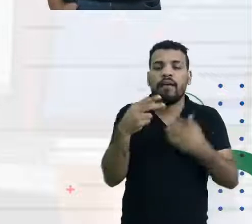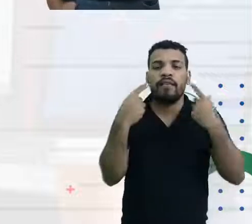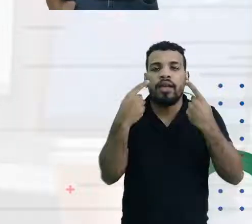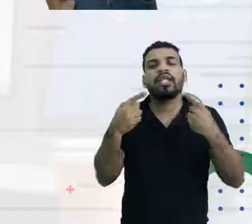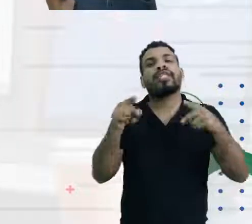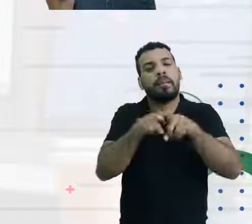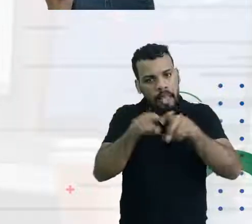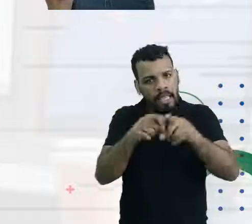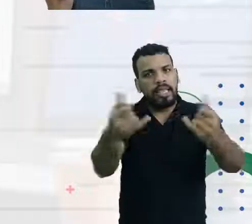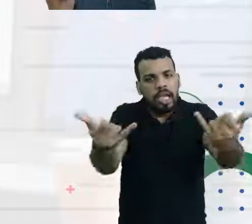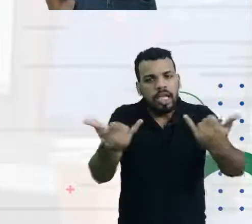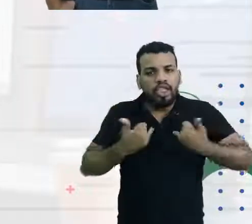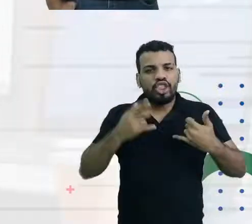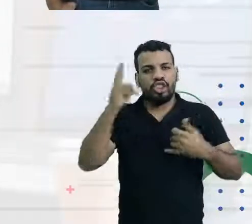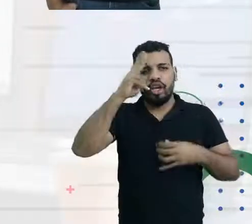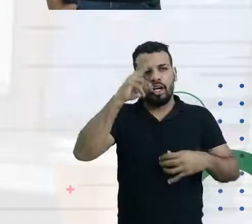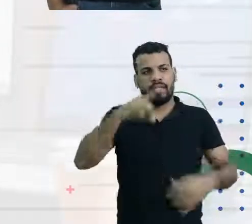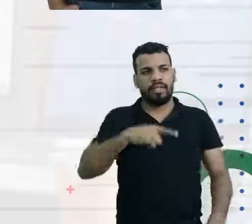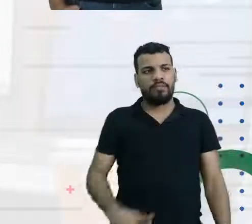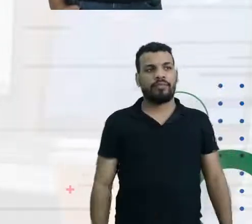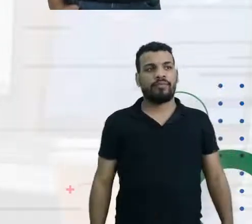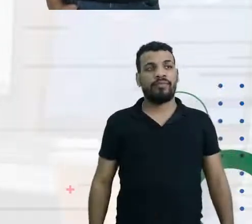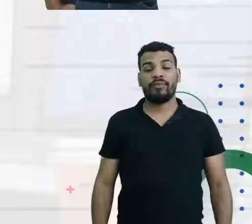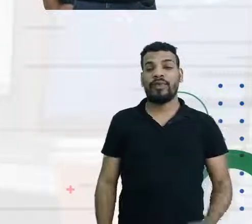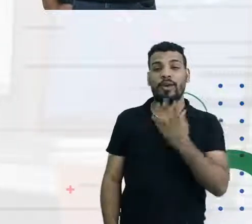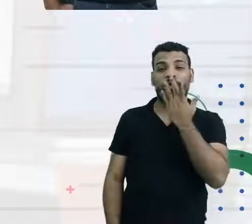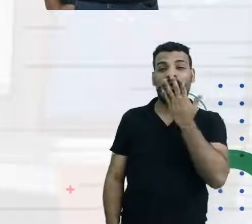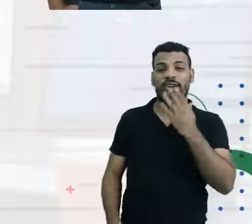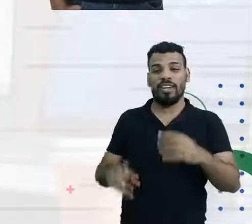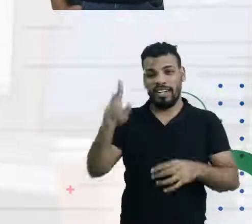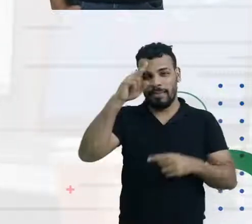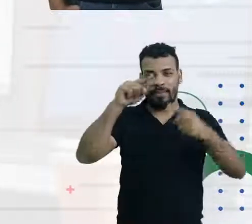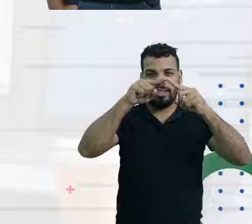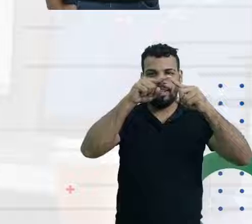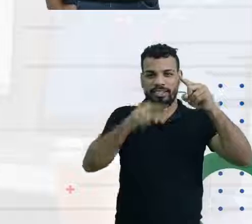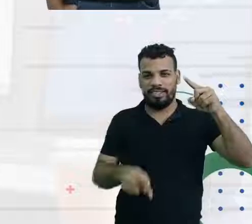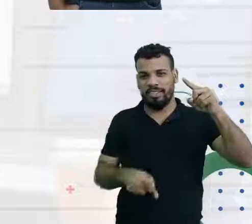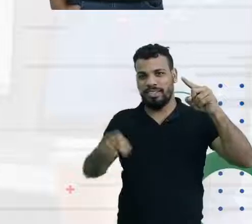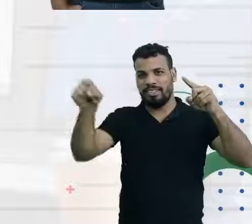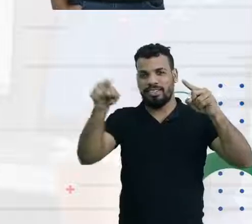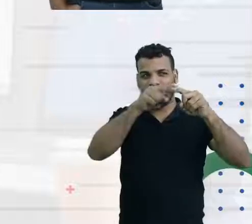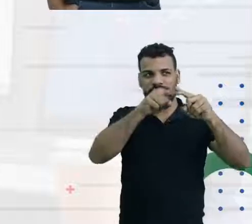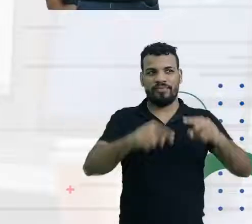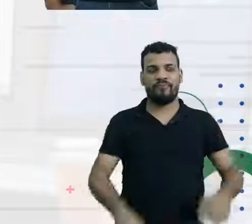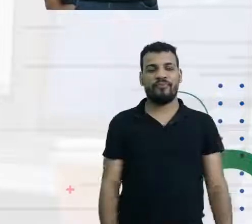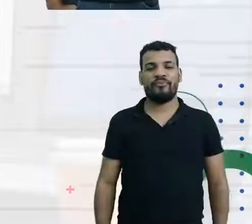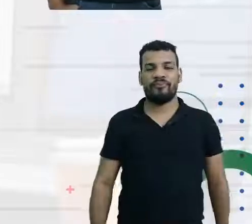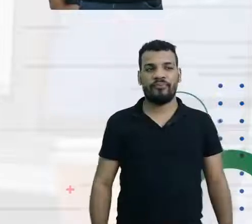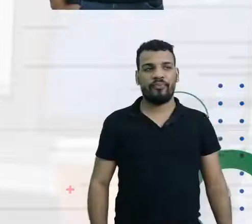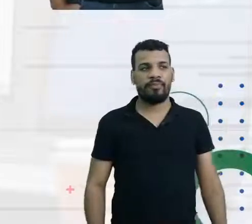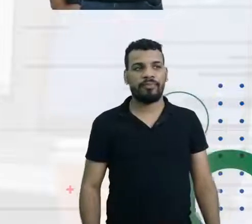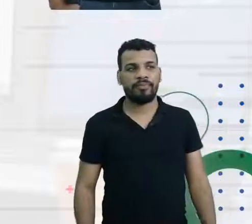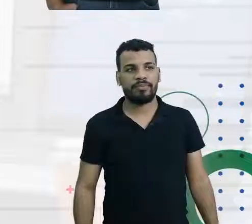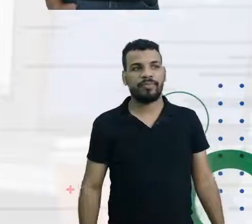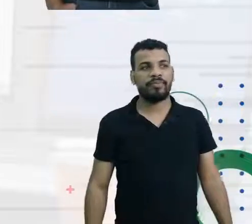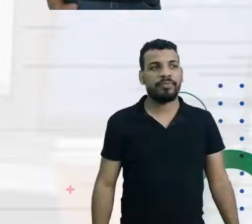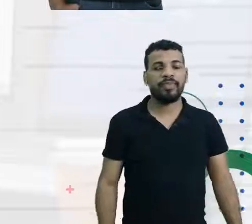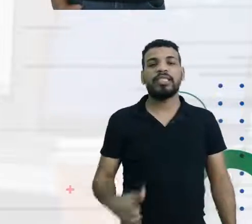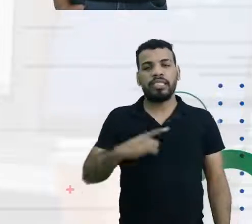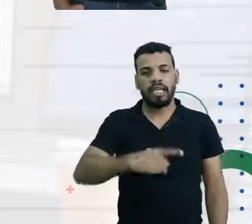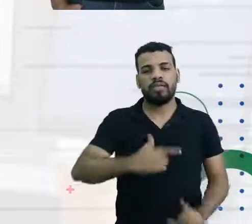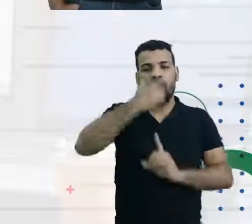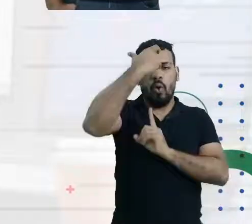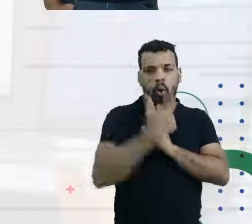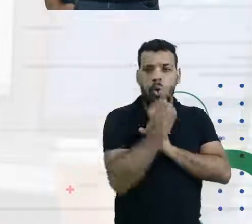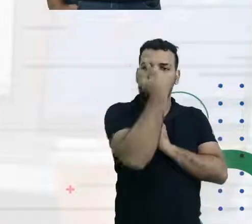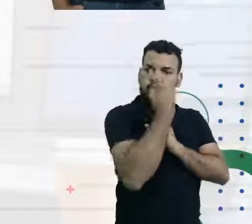também. E aqui a tríade, acho que o Sonic é um dos exemplos mais clássicos. A tríade é usada dentro do próprio